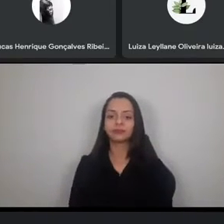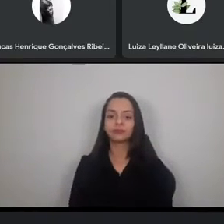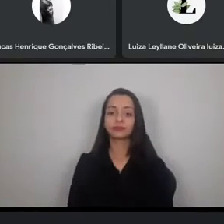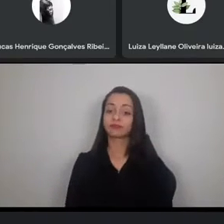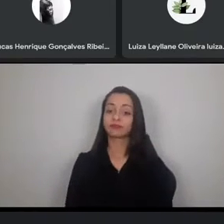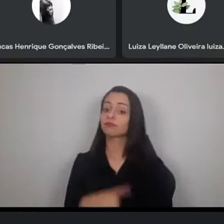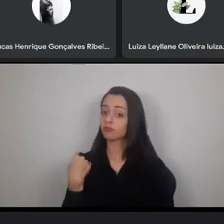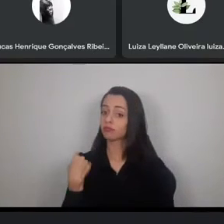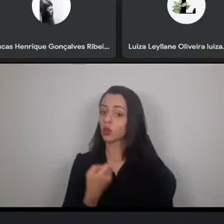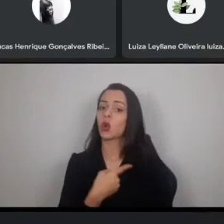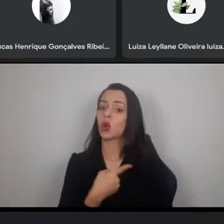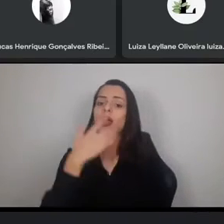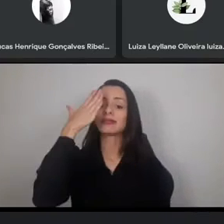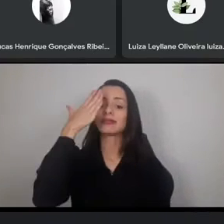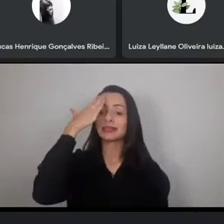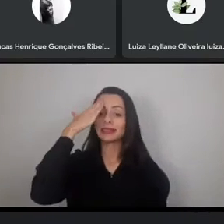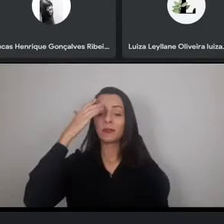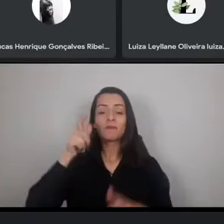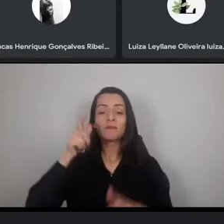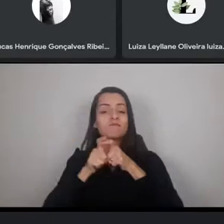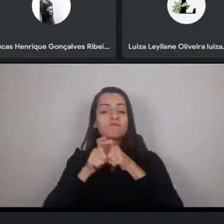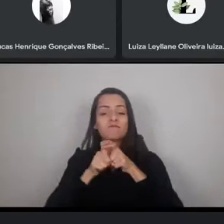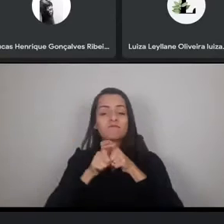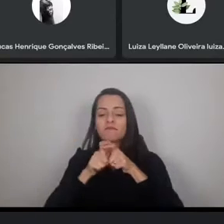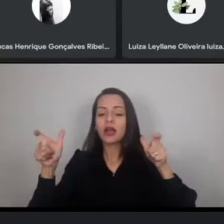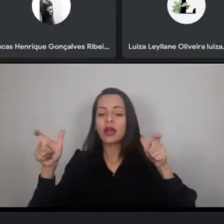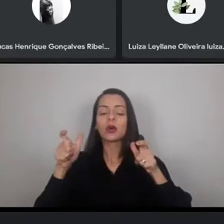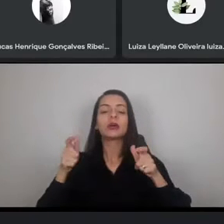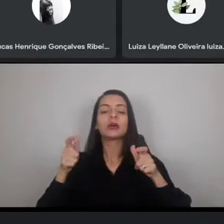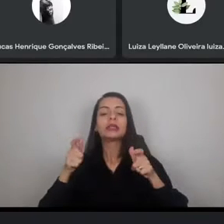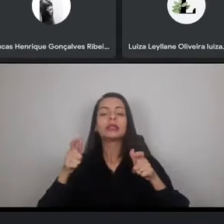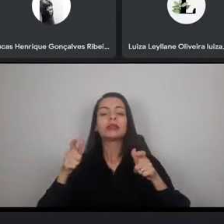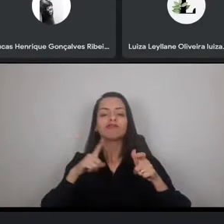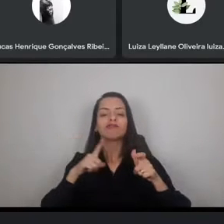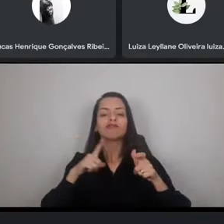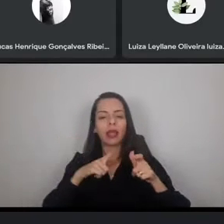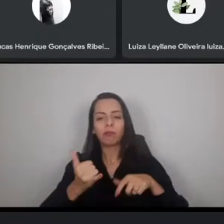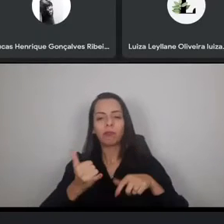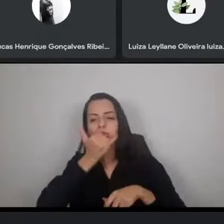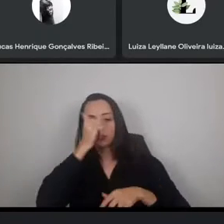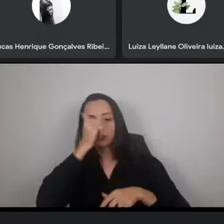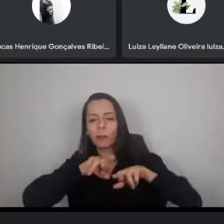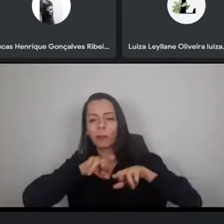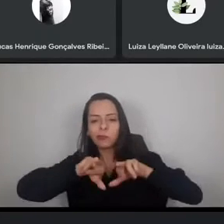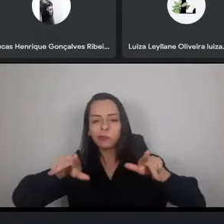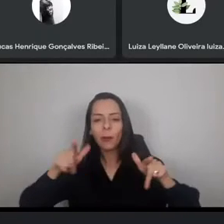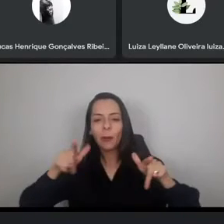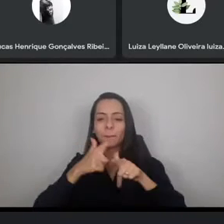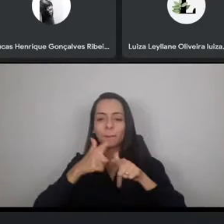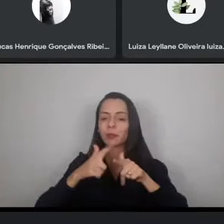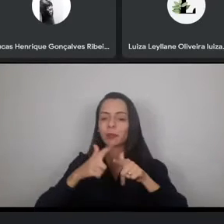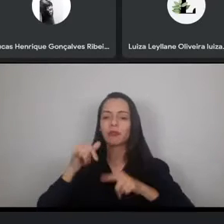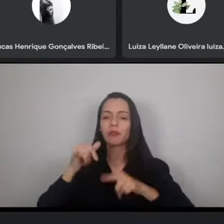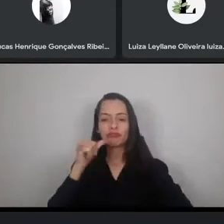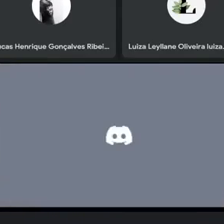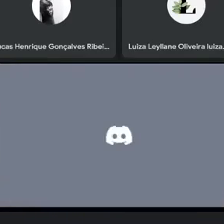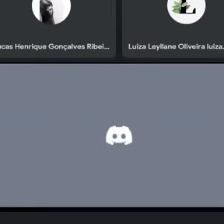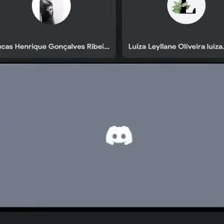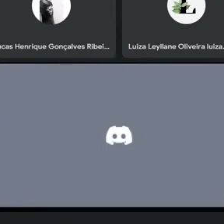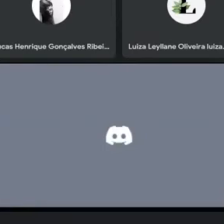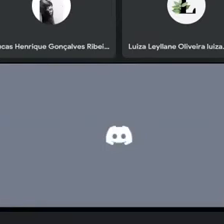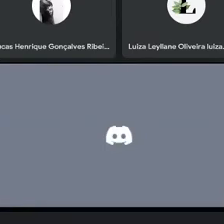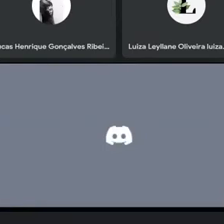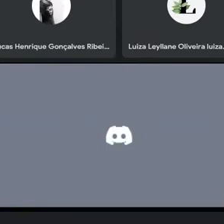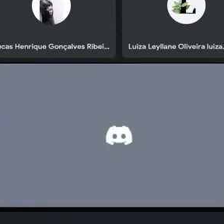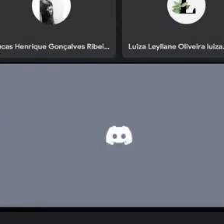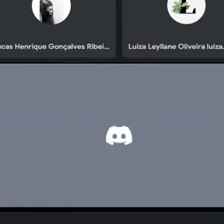sabemos que a maioria dos acidentes que envolvem eletricidade é devido à negligência, imperícia,